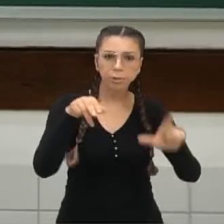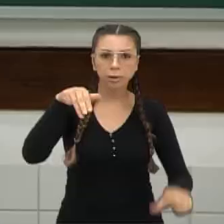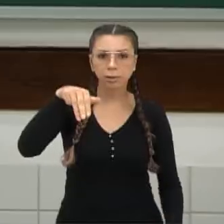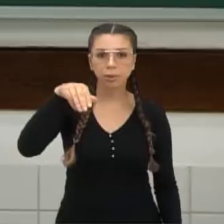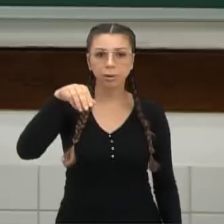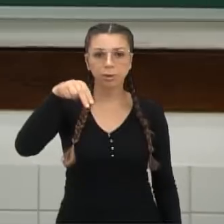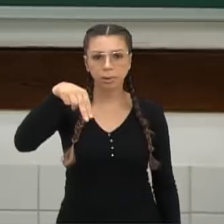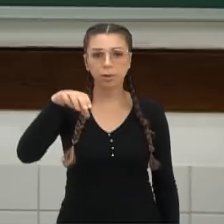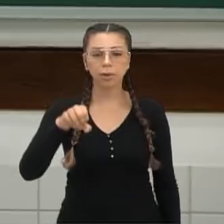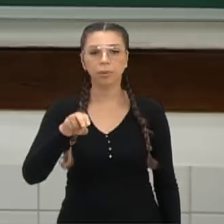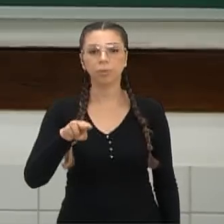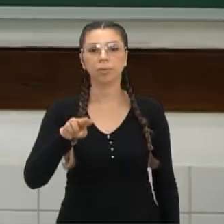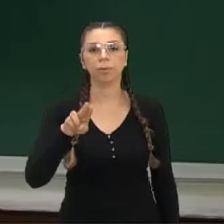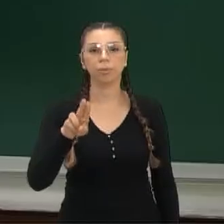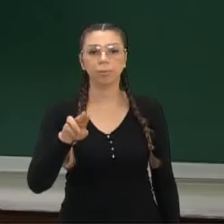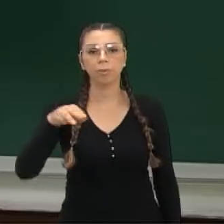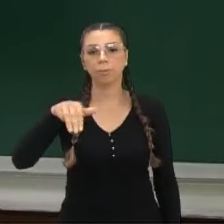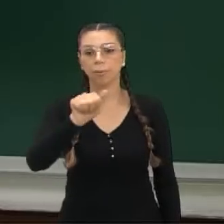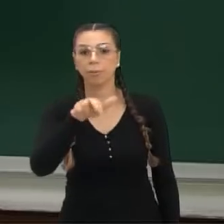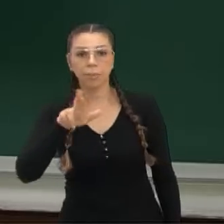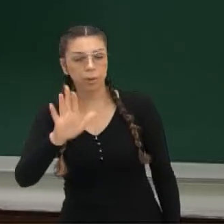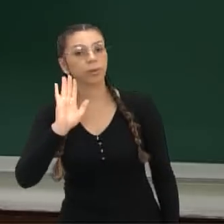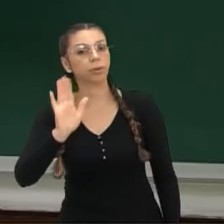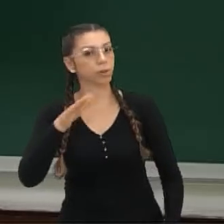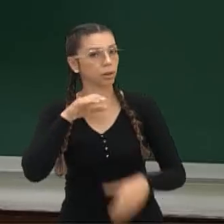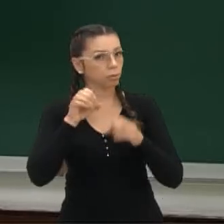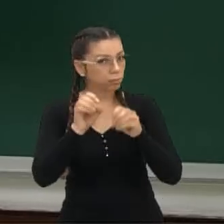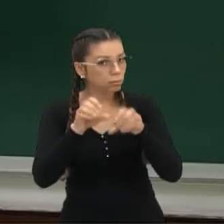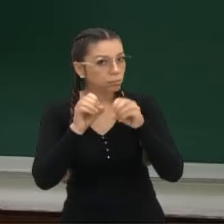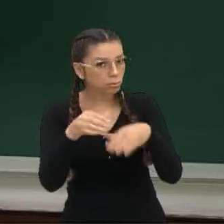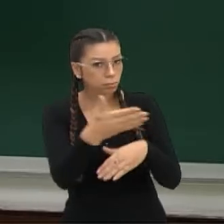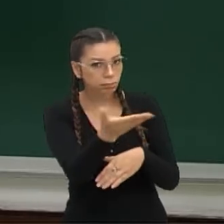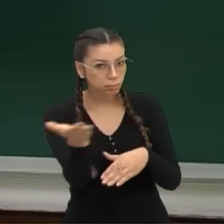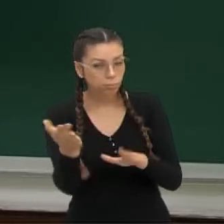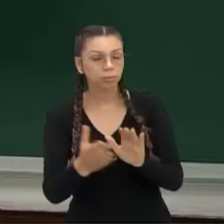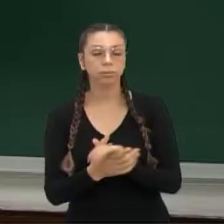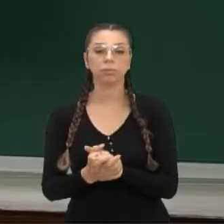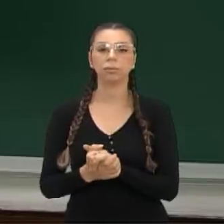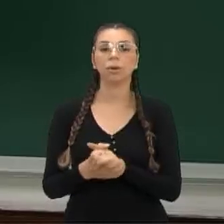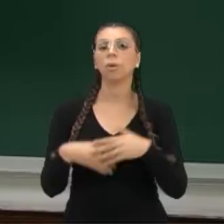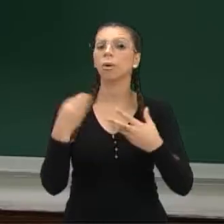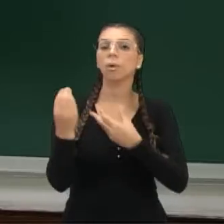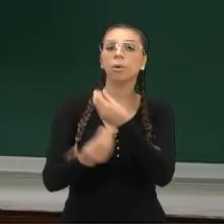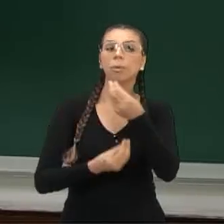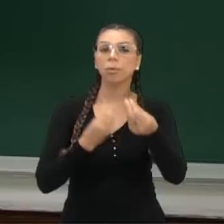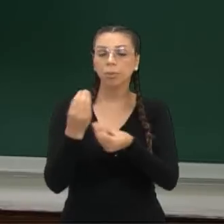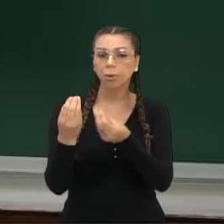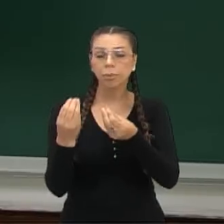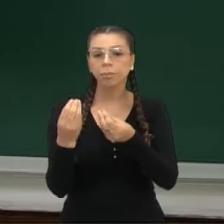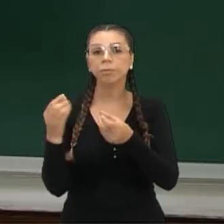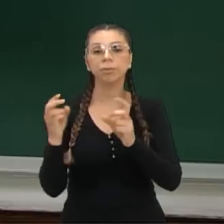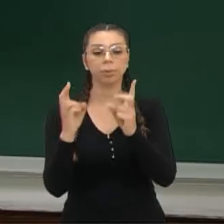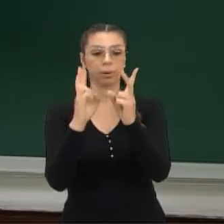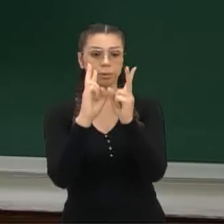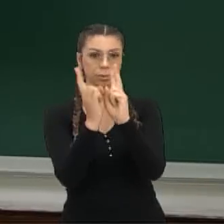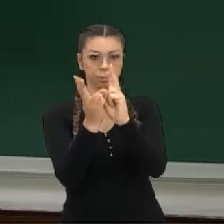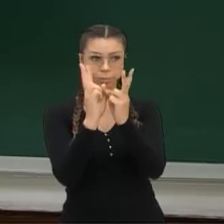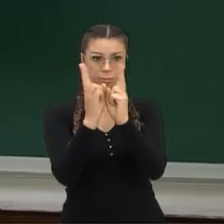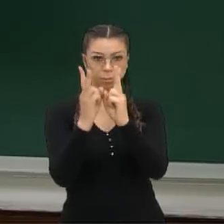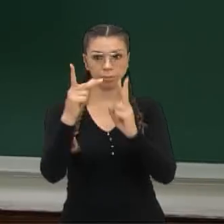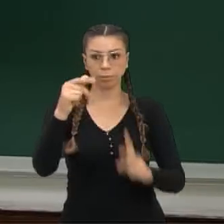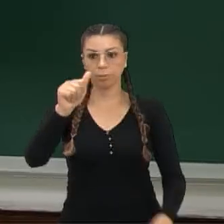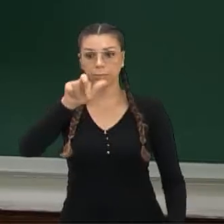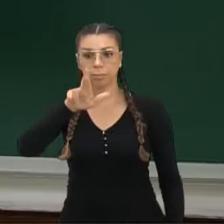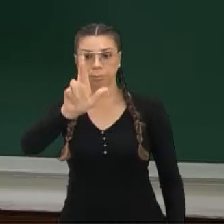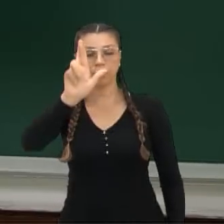vocês? Bom, como eu disse, a gente vai trabalhar as coordenadas como? É um par, não é um par? Porque